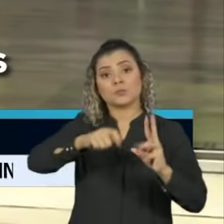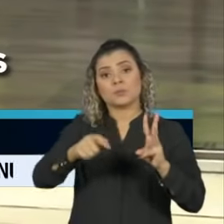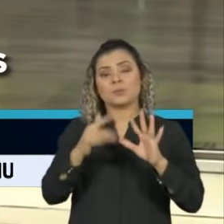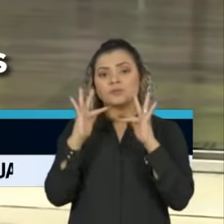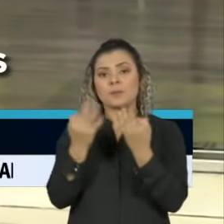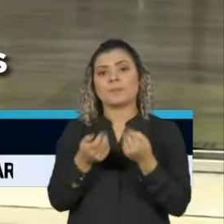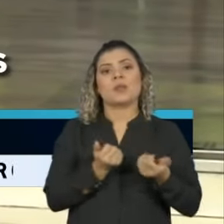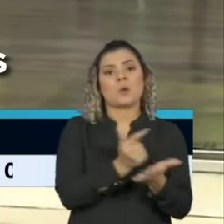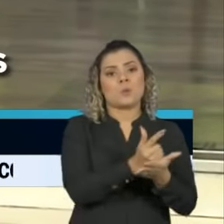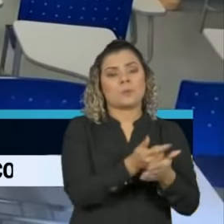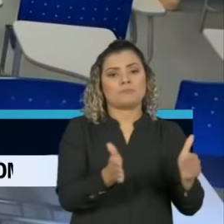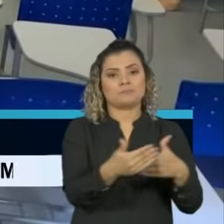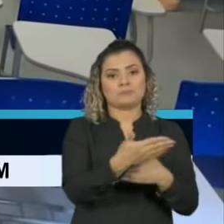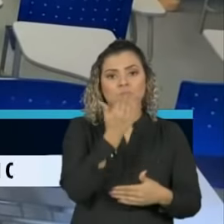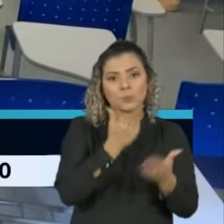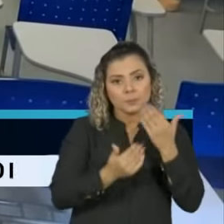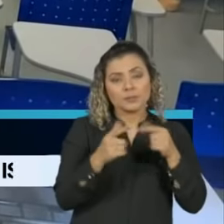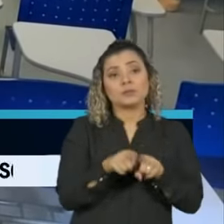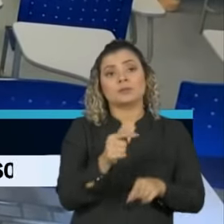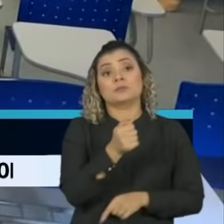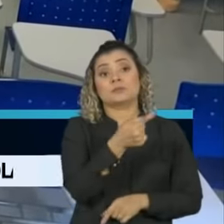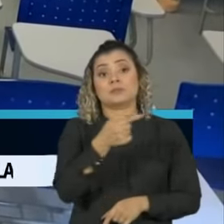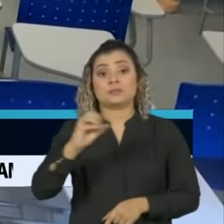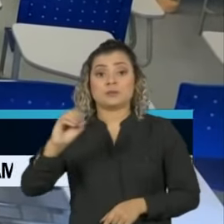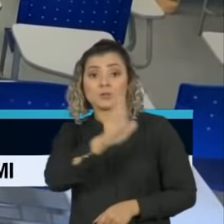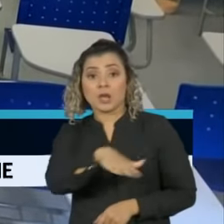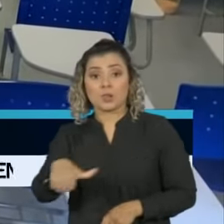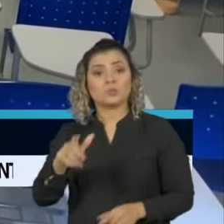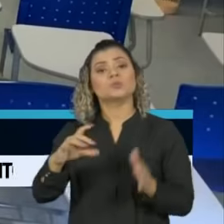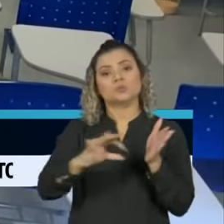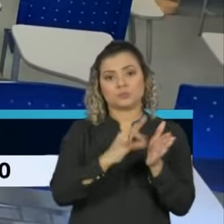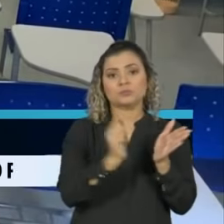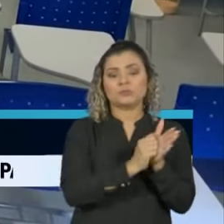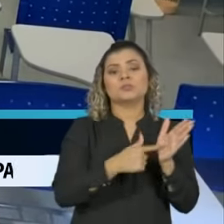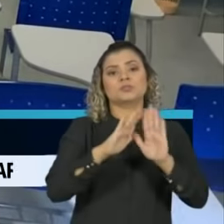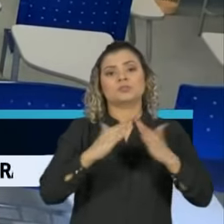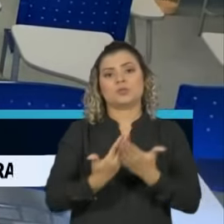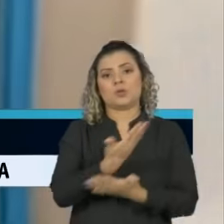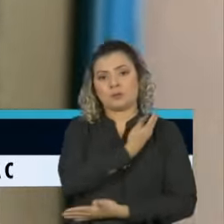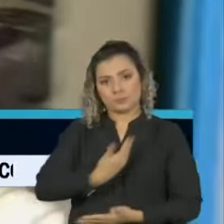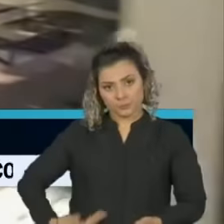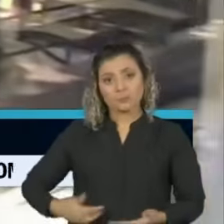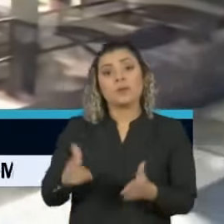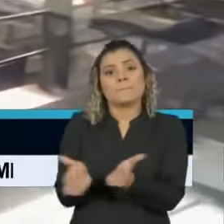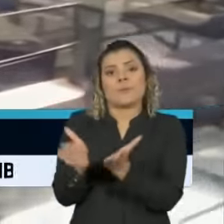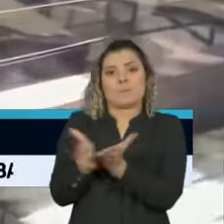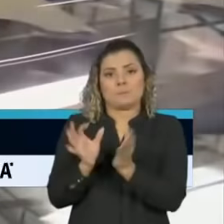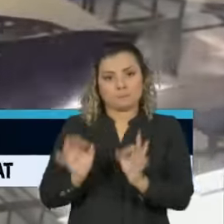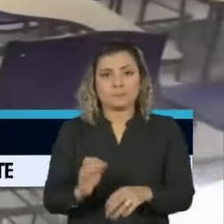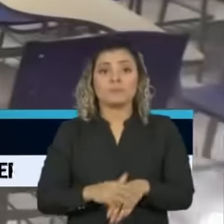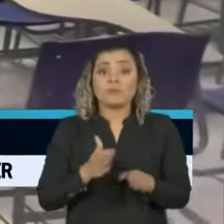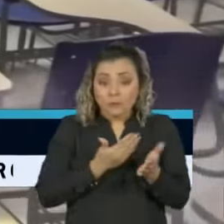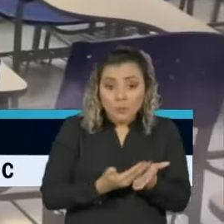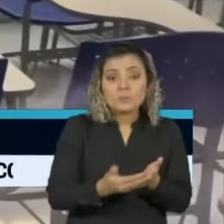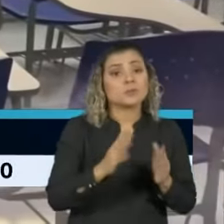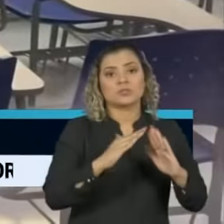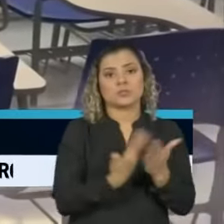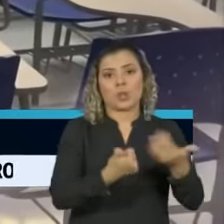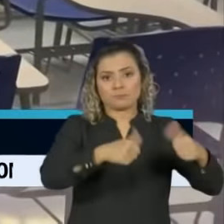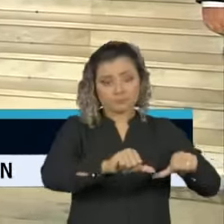compra de alimentos a 700 mil alunos matriculados na rede estadual de ensino, que vivem em extrema pobreza. A medida vai durar enquanto as aulas